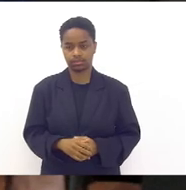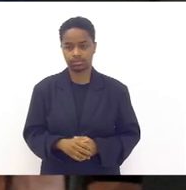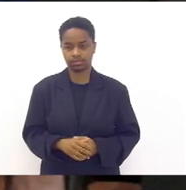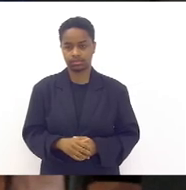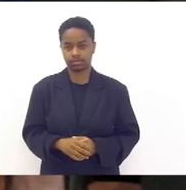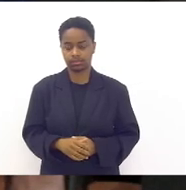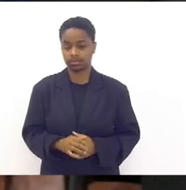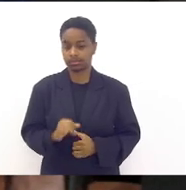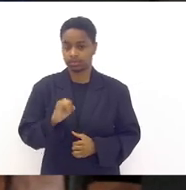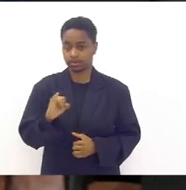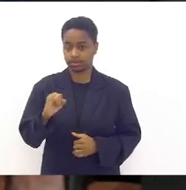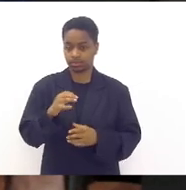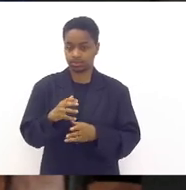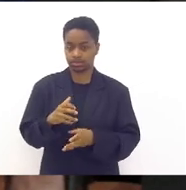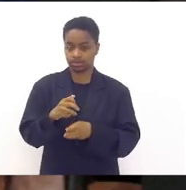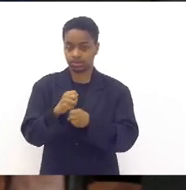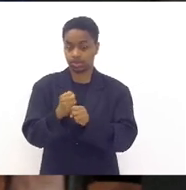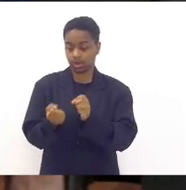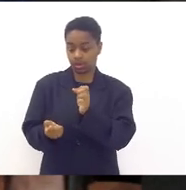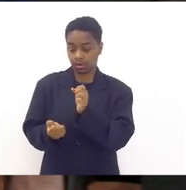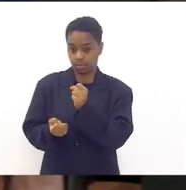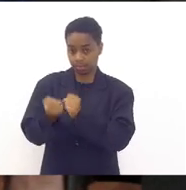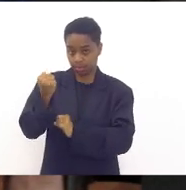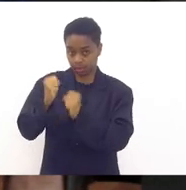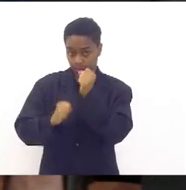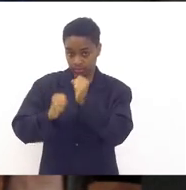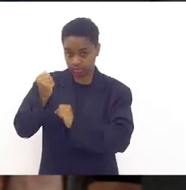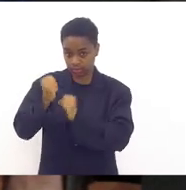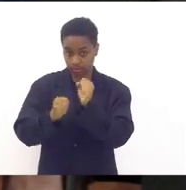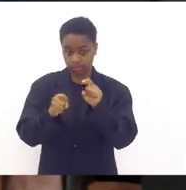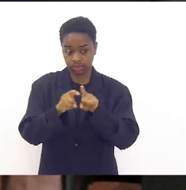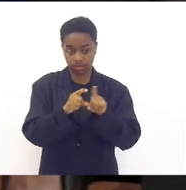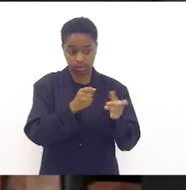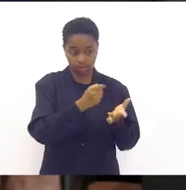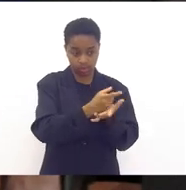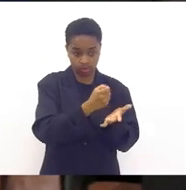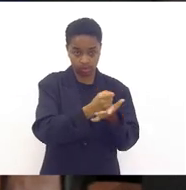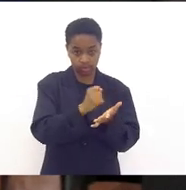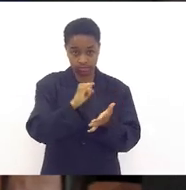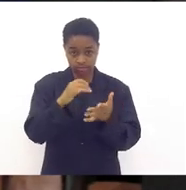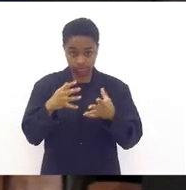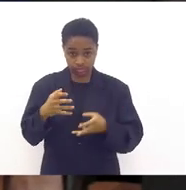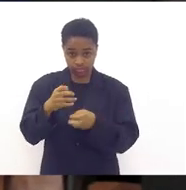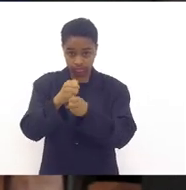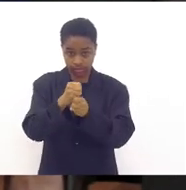produção e consumo, é o maior consumidor do país.